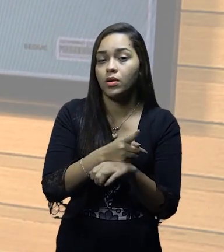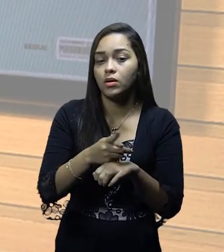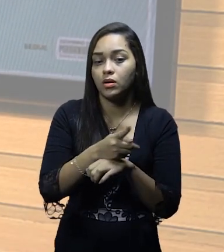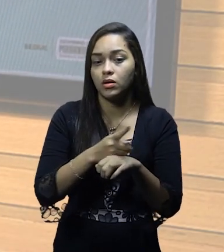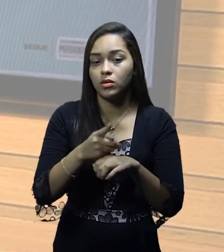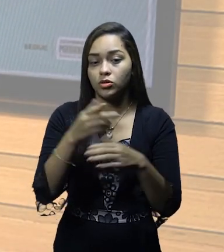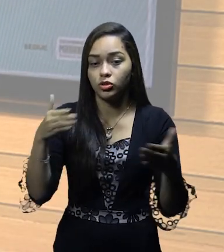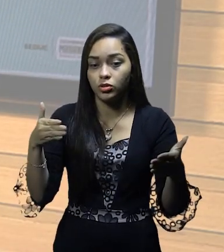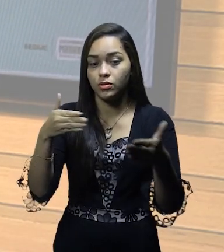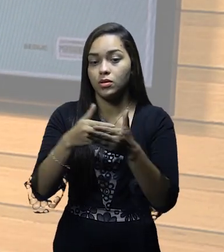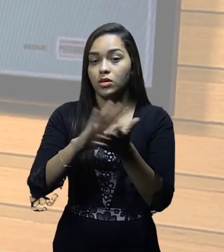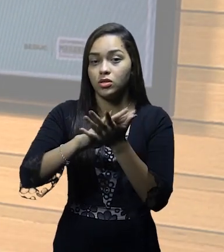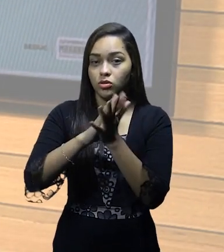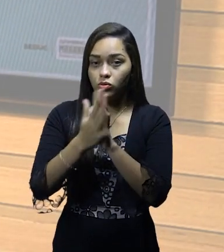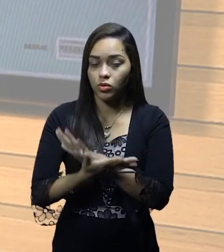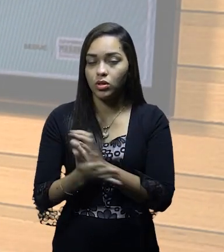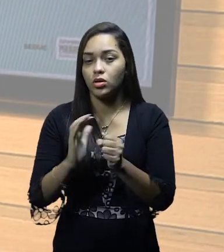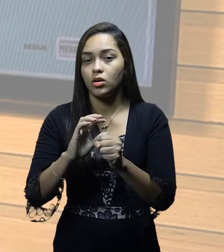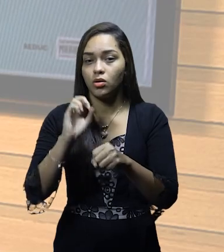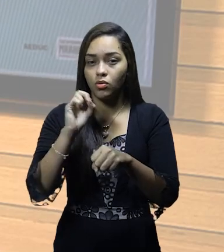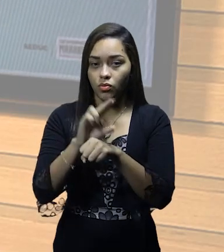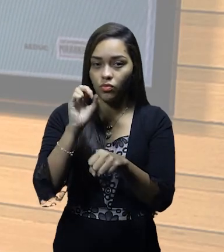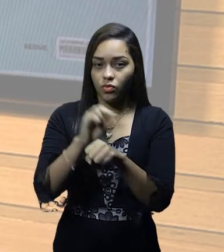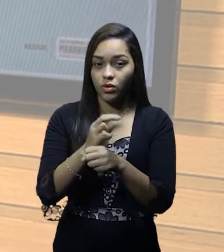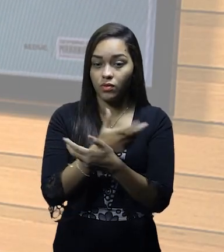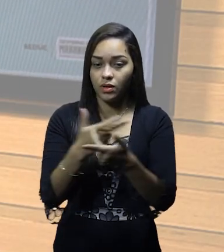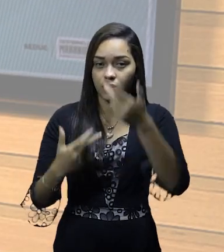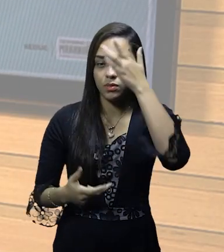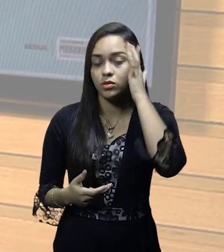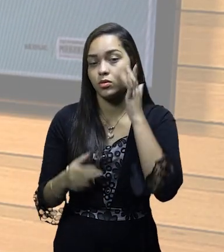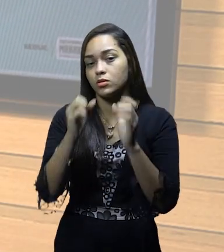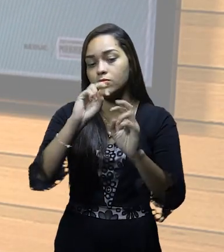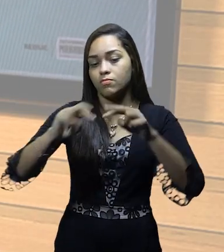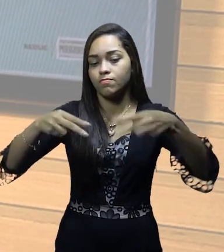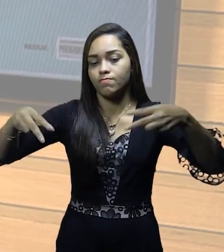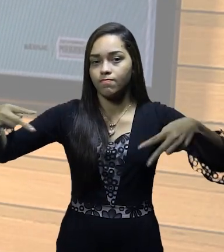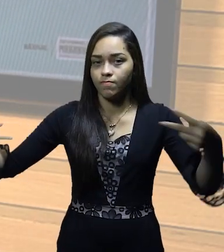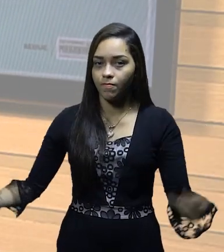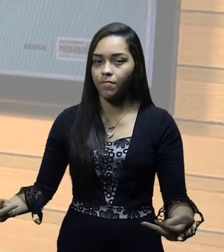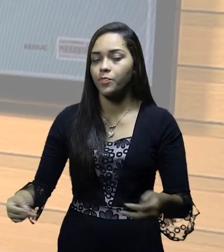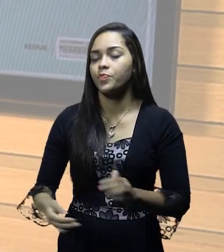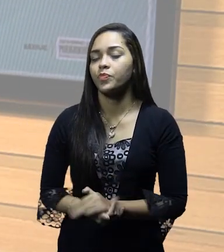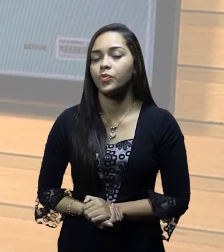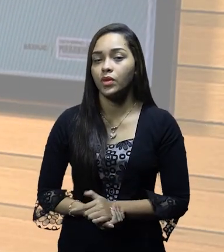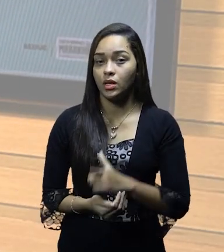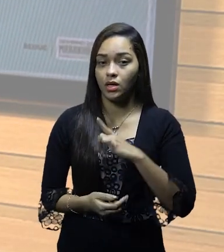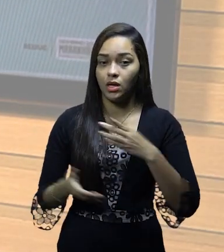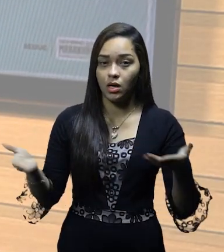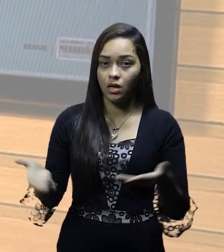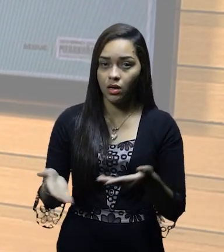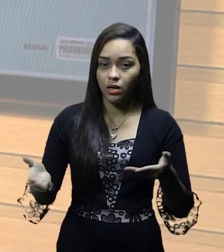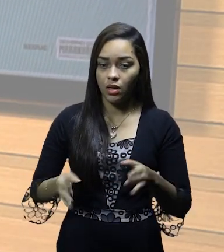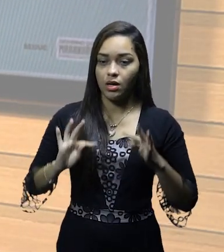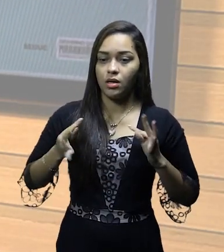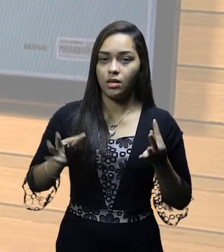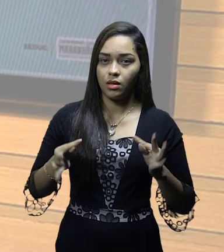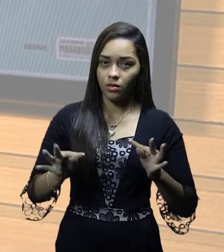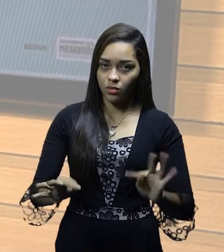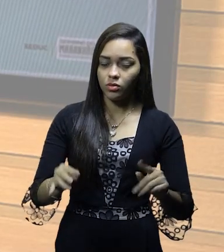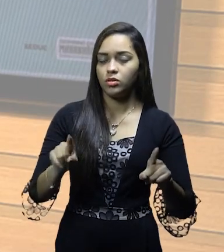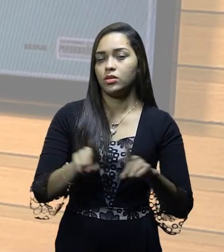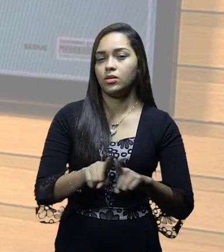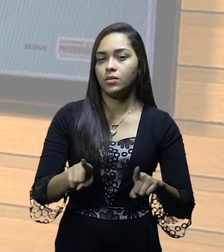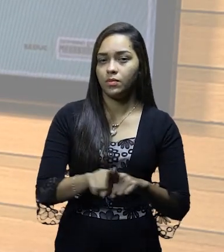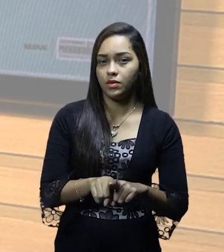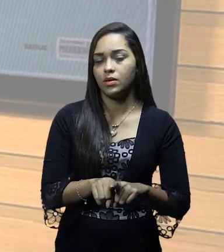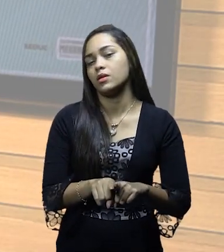da biomedicina, estão buscando uma forma de barrar este vírus que já levou muitas pessoas